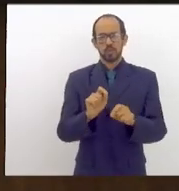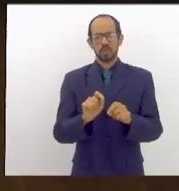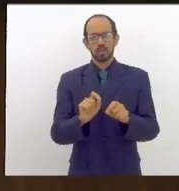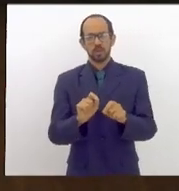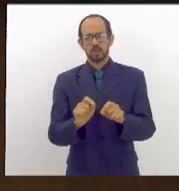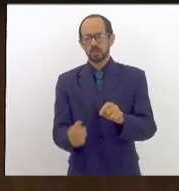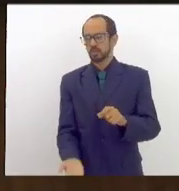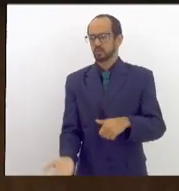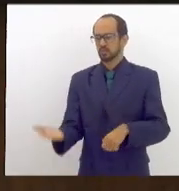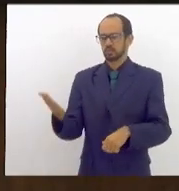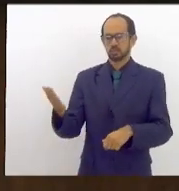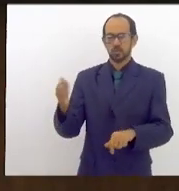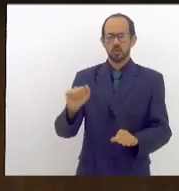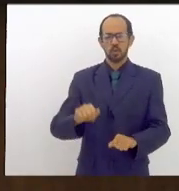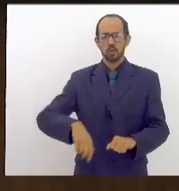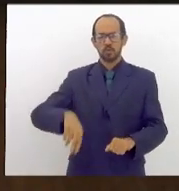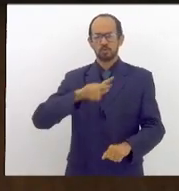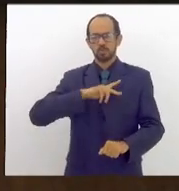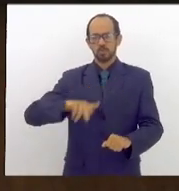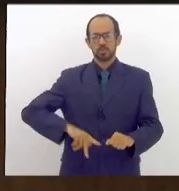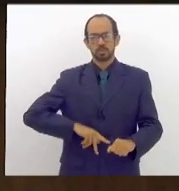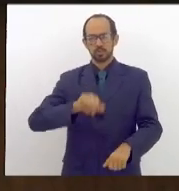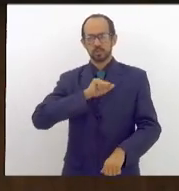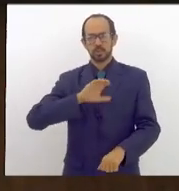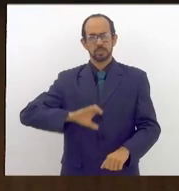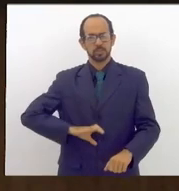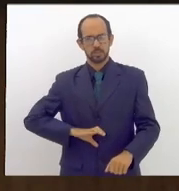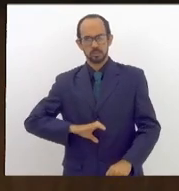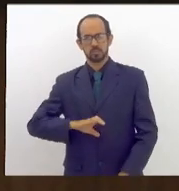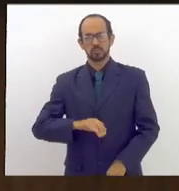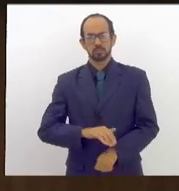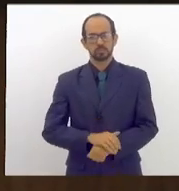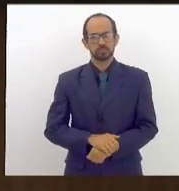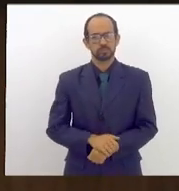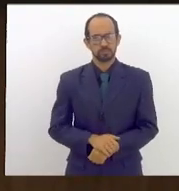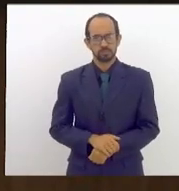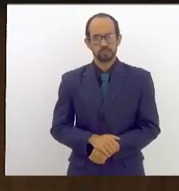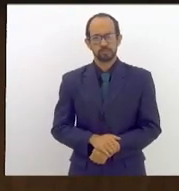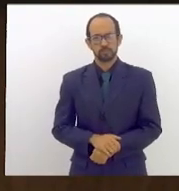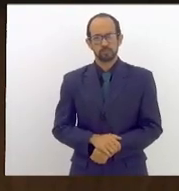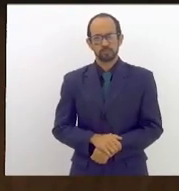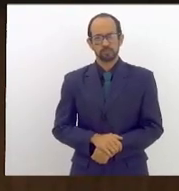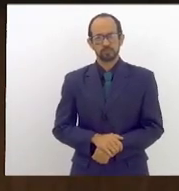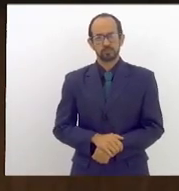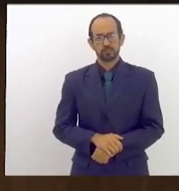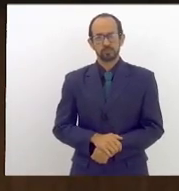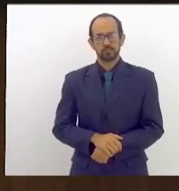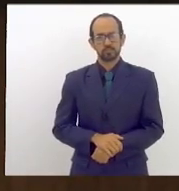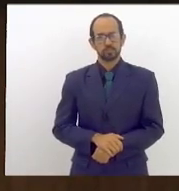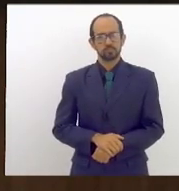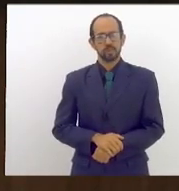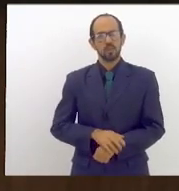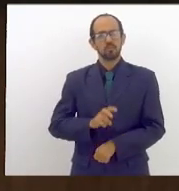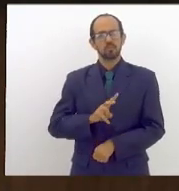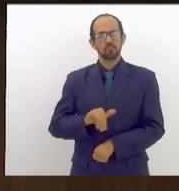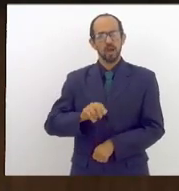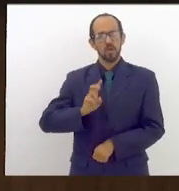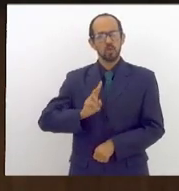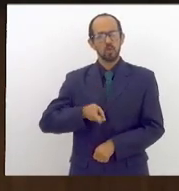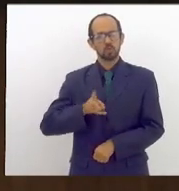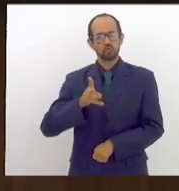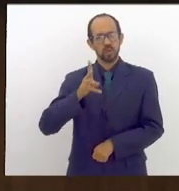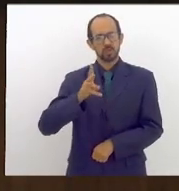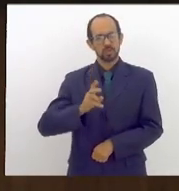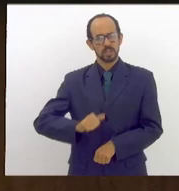o senhor presidente André Ceciliano será e é um dos mentores da minha carreira